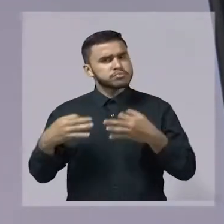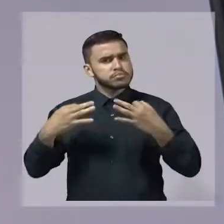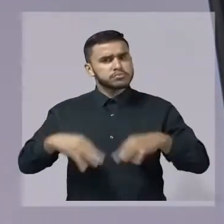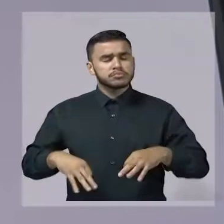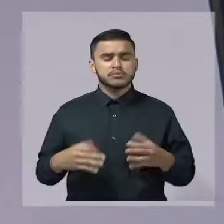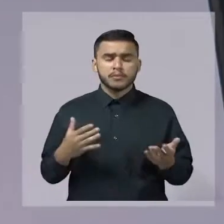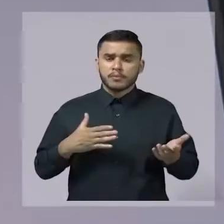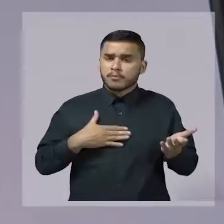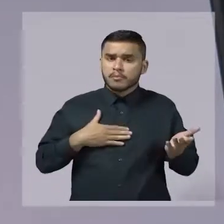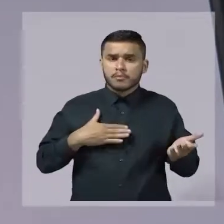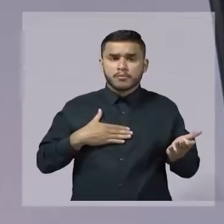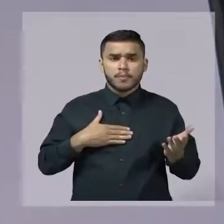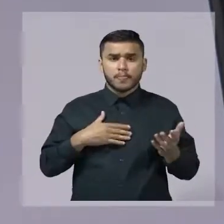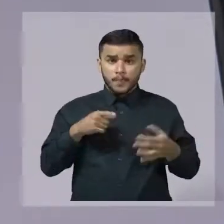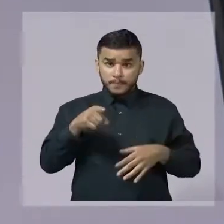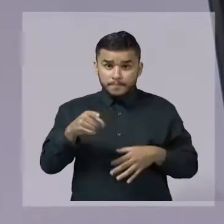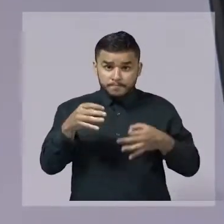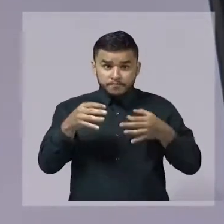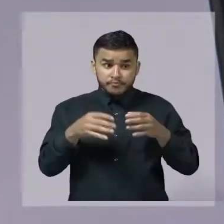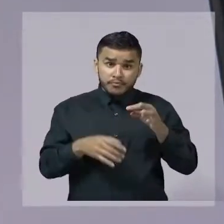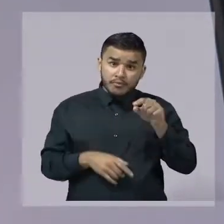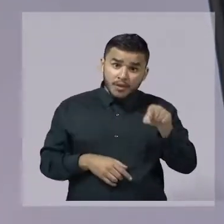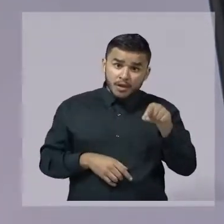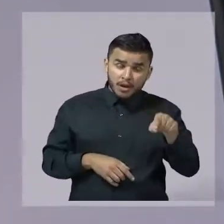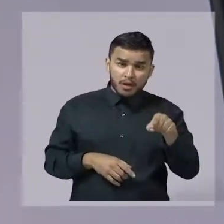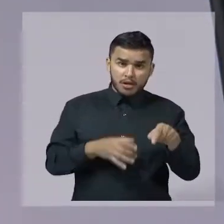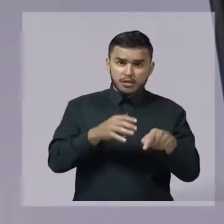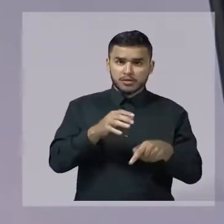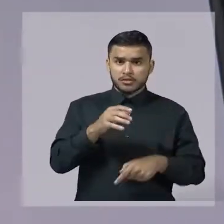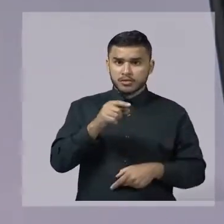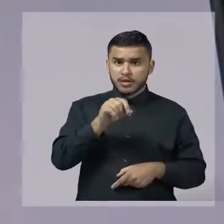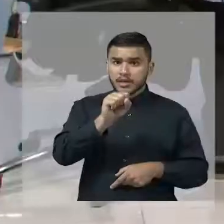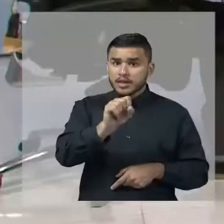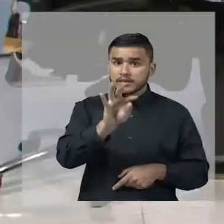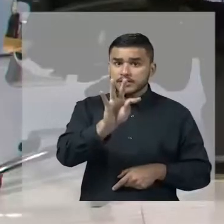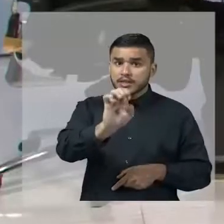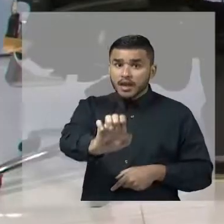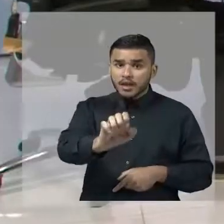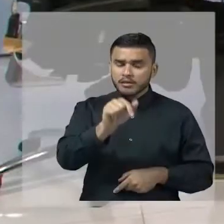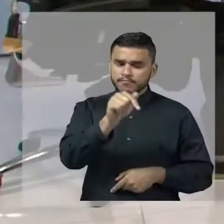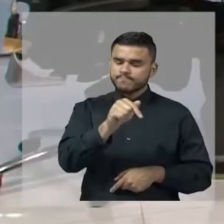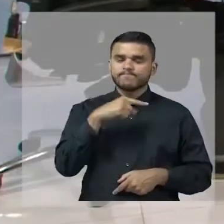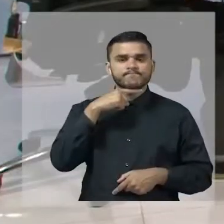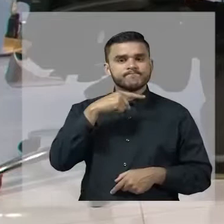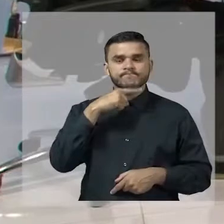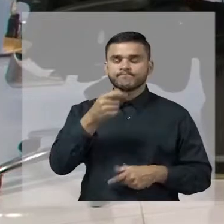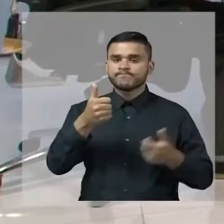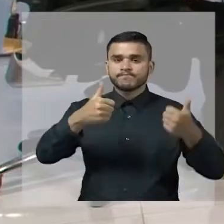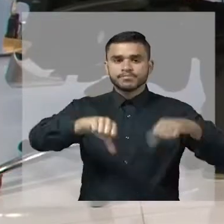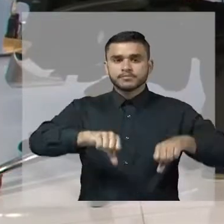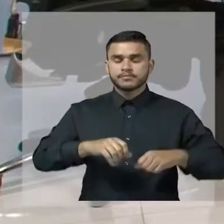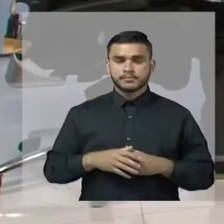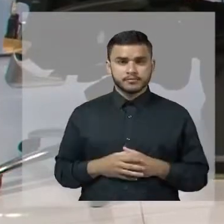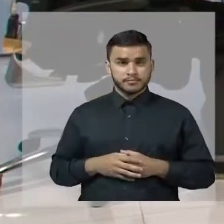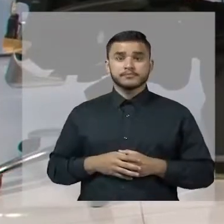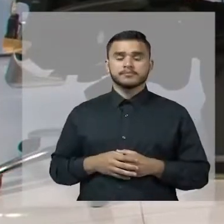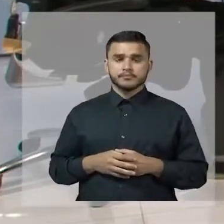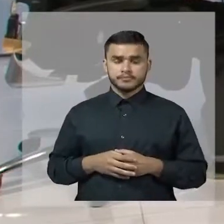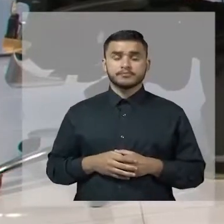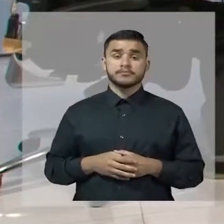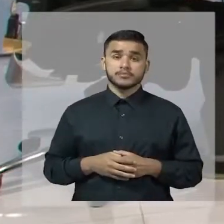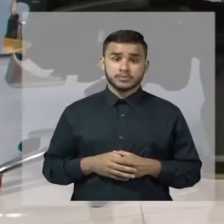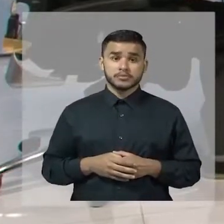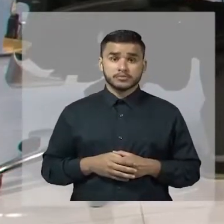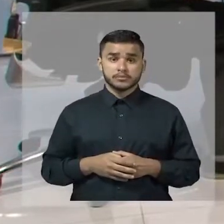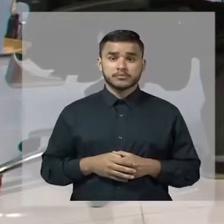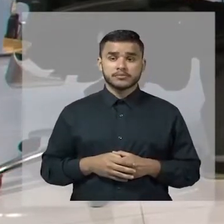Justiça Eleitoral não tem estrutura, não está preparada para julgar esse tipo de crime. Não desfigura, mas o tipifica